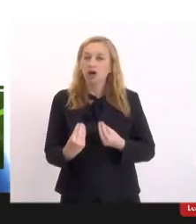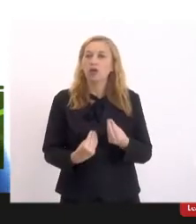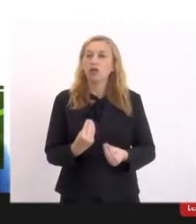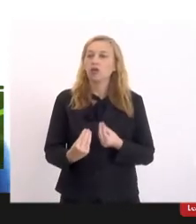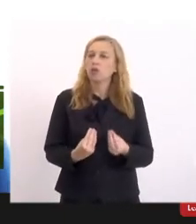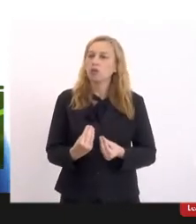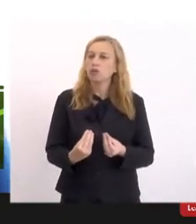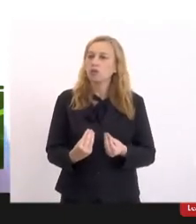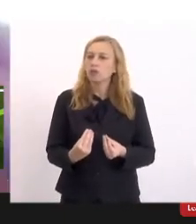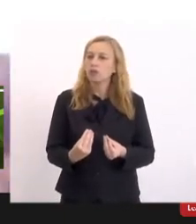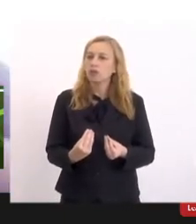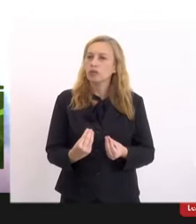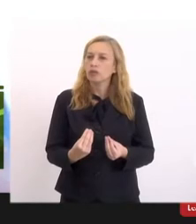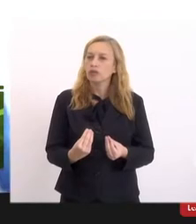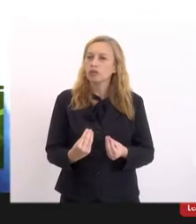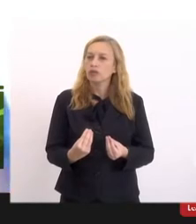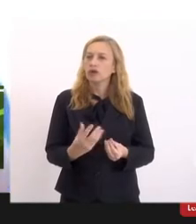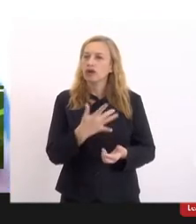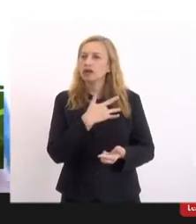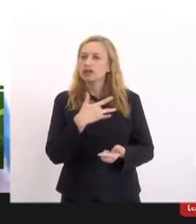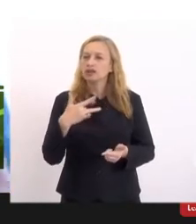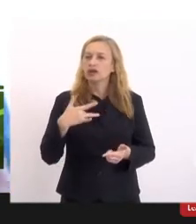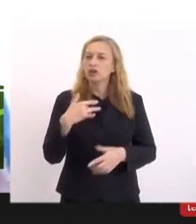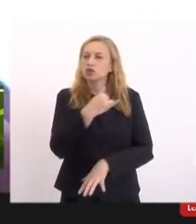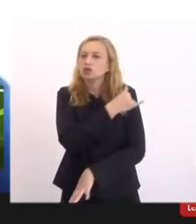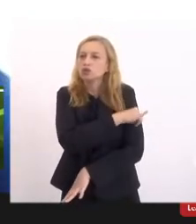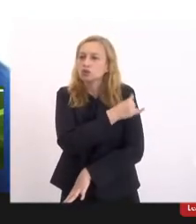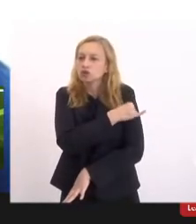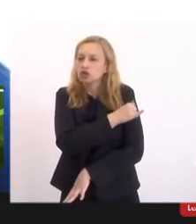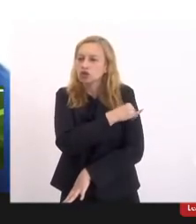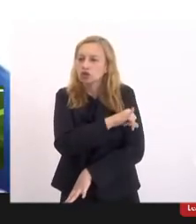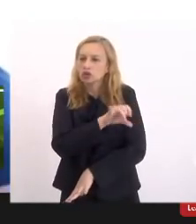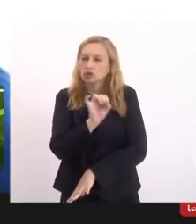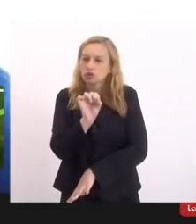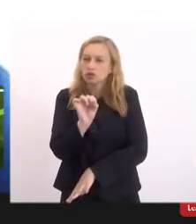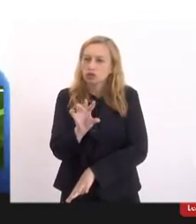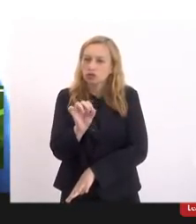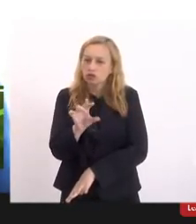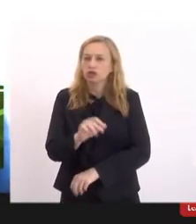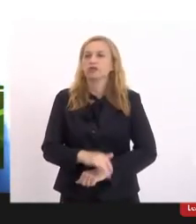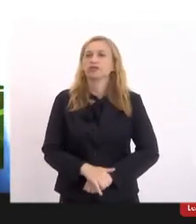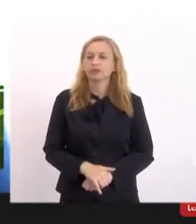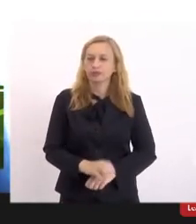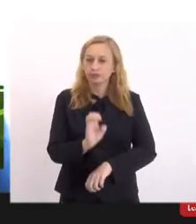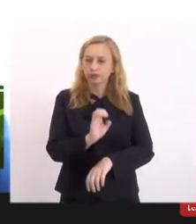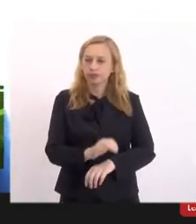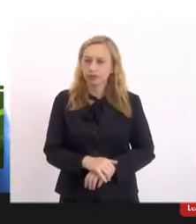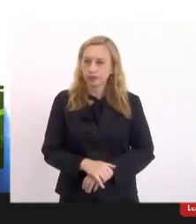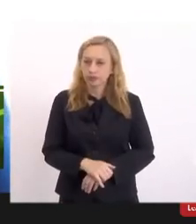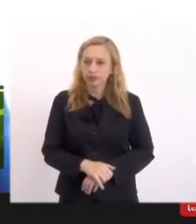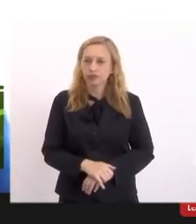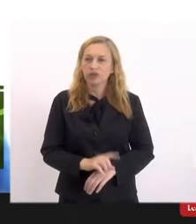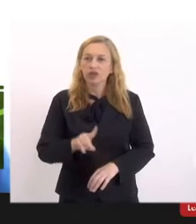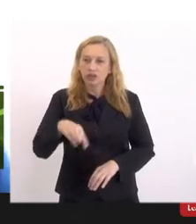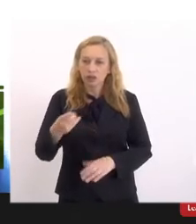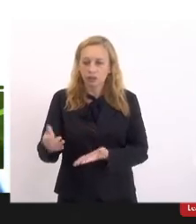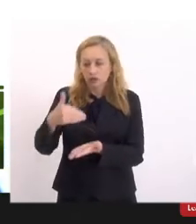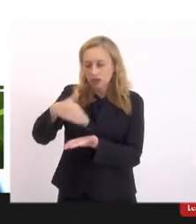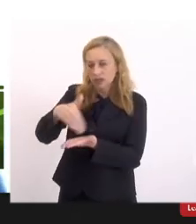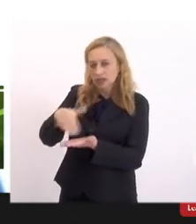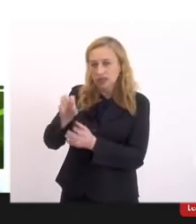para que ele possa passar o panorama epidemiológico do Estado do Rio de Janeiro. Aí, na sequência, eu passo para a Secretaria de Estado de